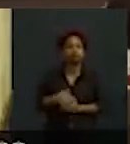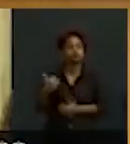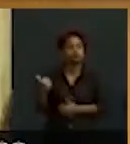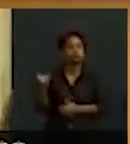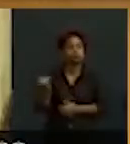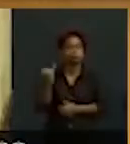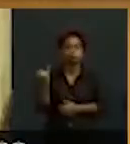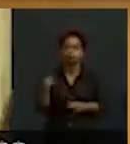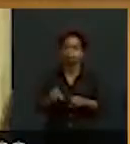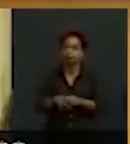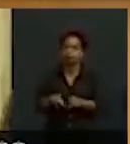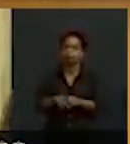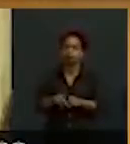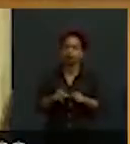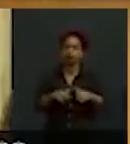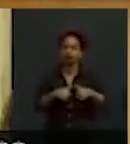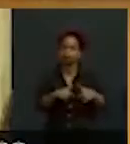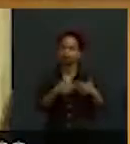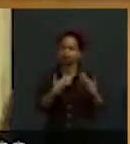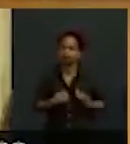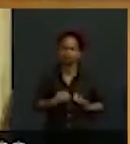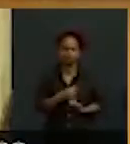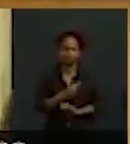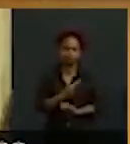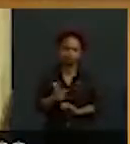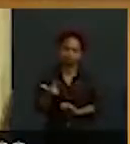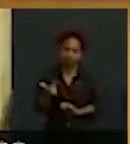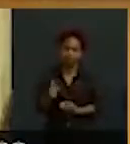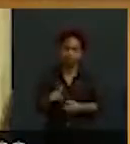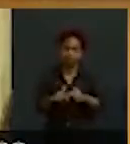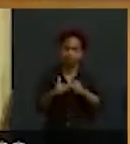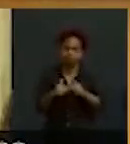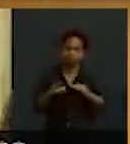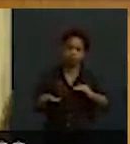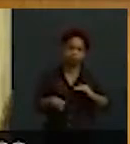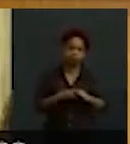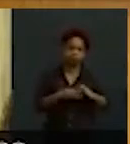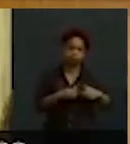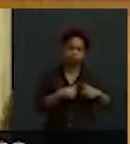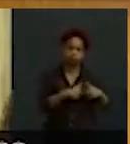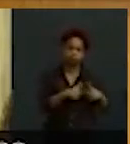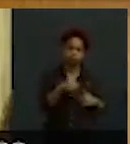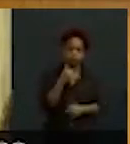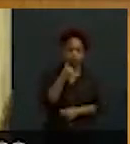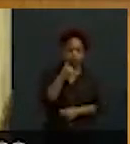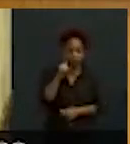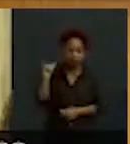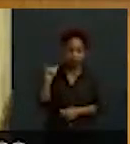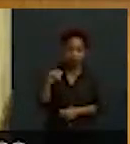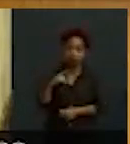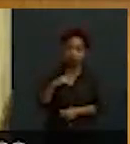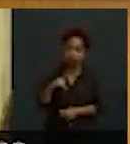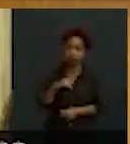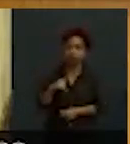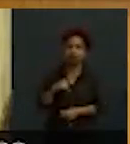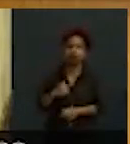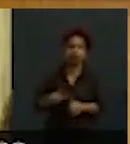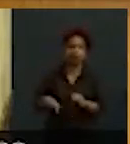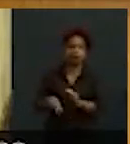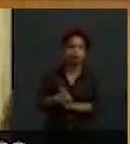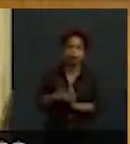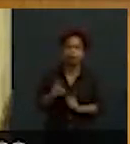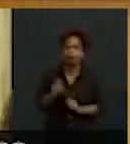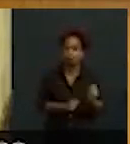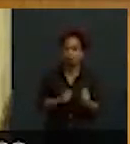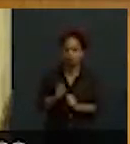é o seu desempenho incansável para a implementação de medidas preventivas direcionadas ao